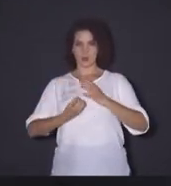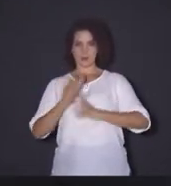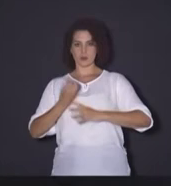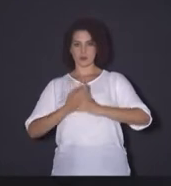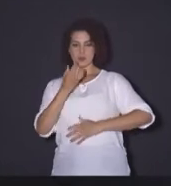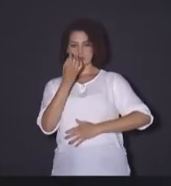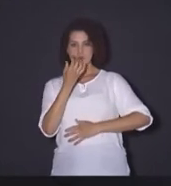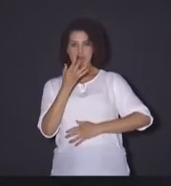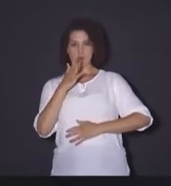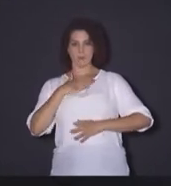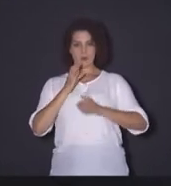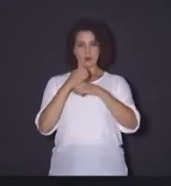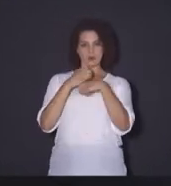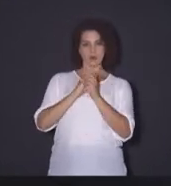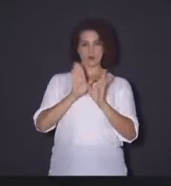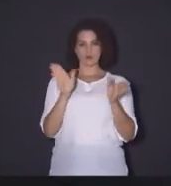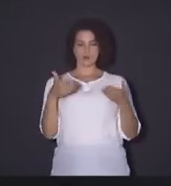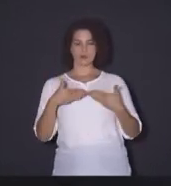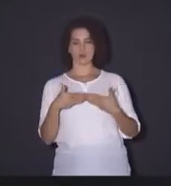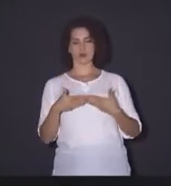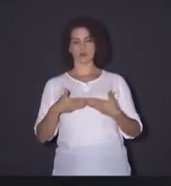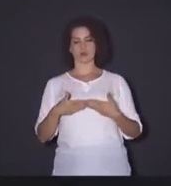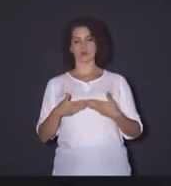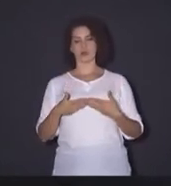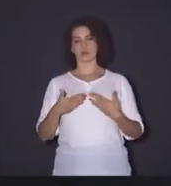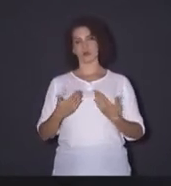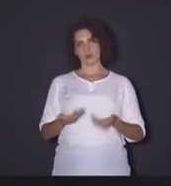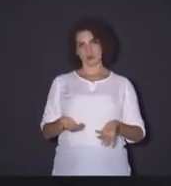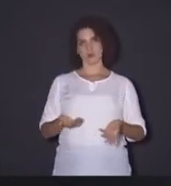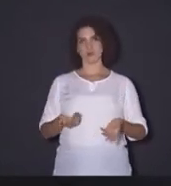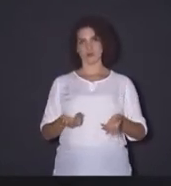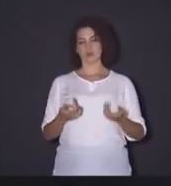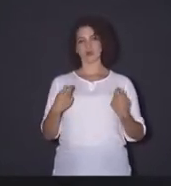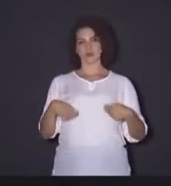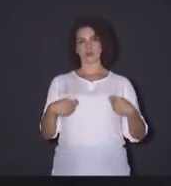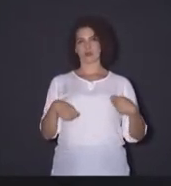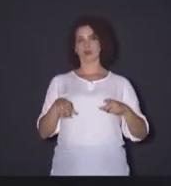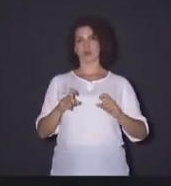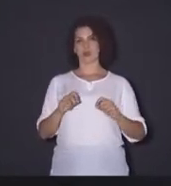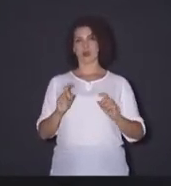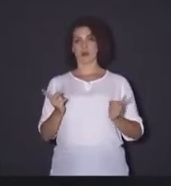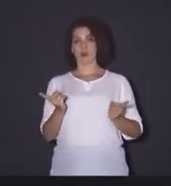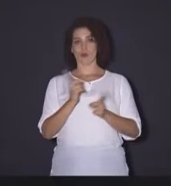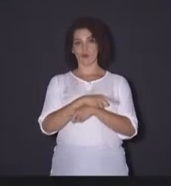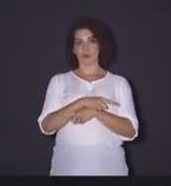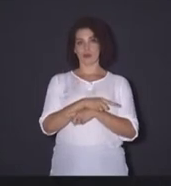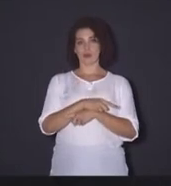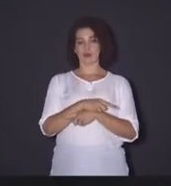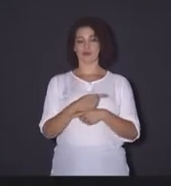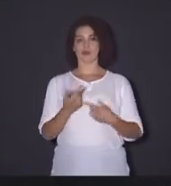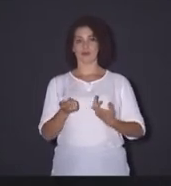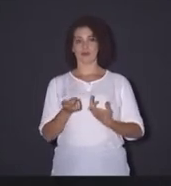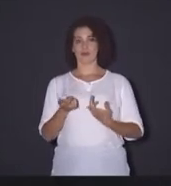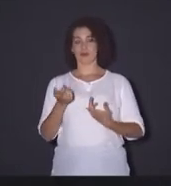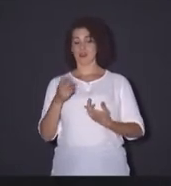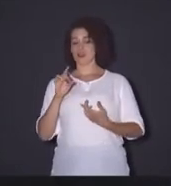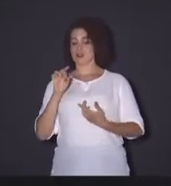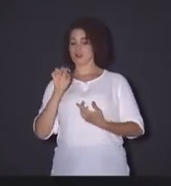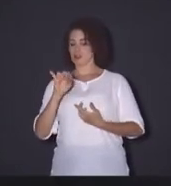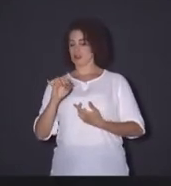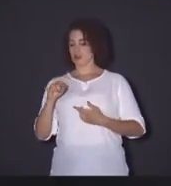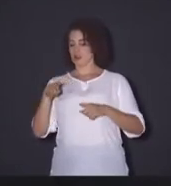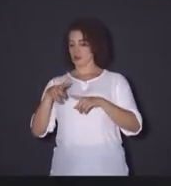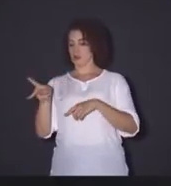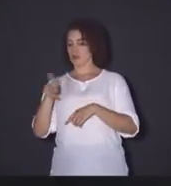no seu laboratório fechado e o que a gente possa fazer justamente o contrário é que quanto mais eu isola o professor e as